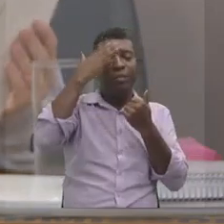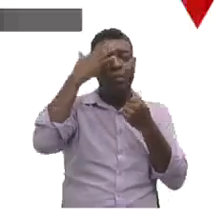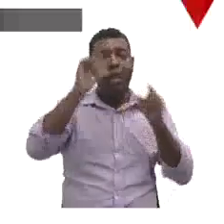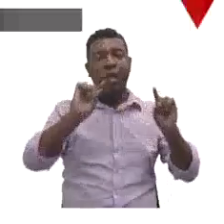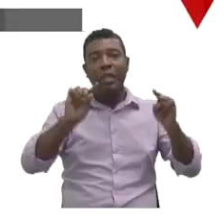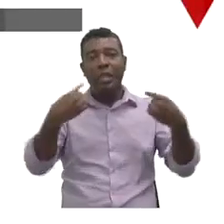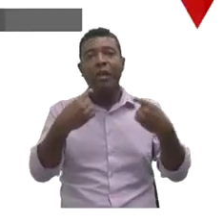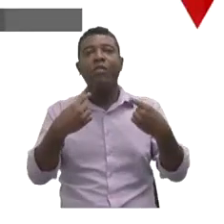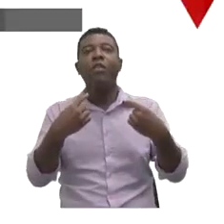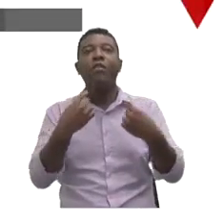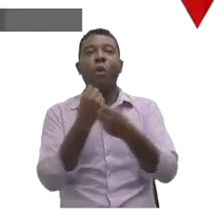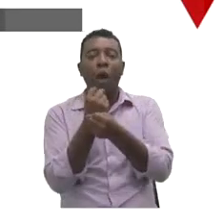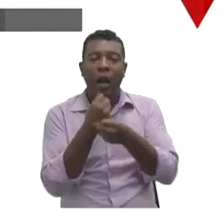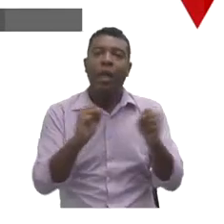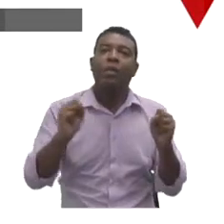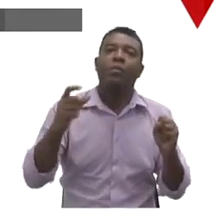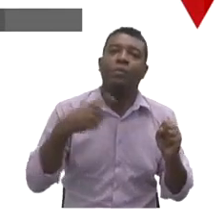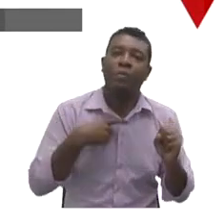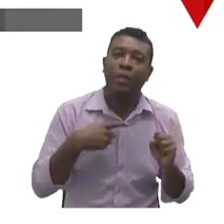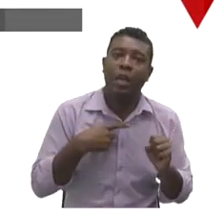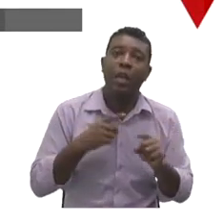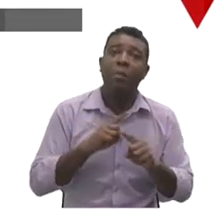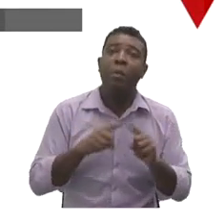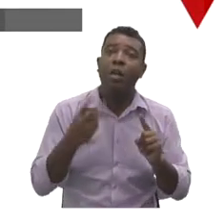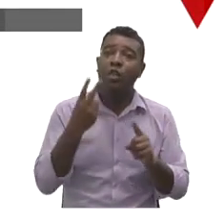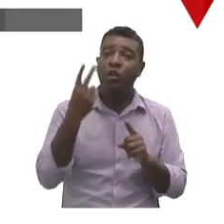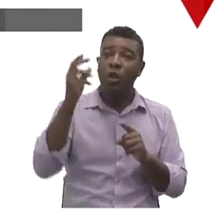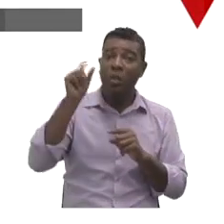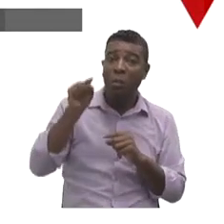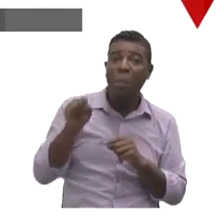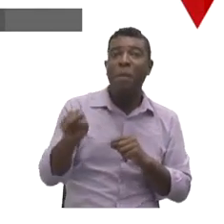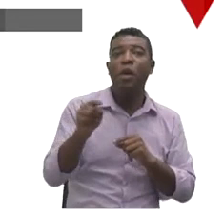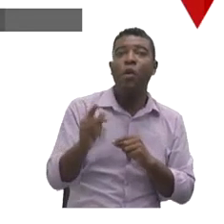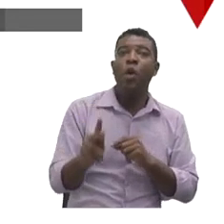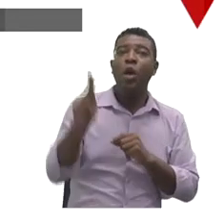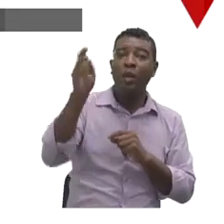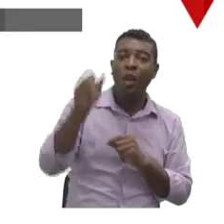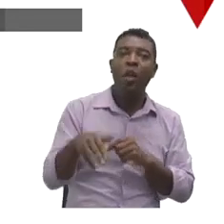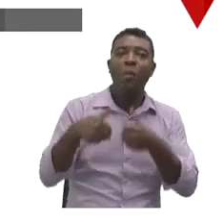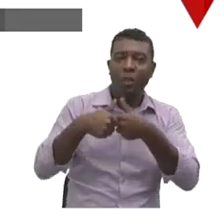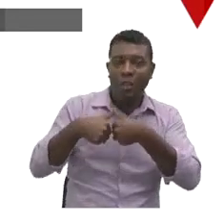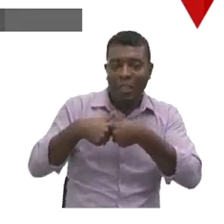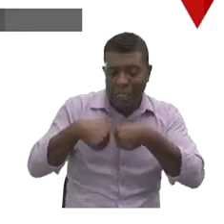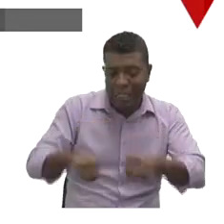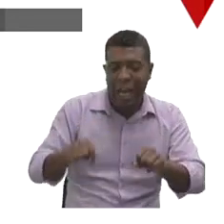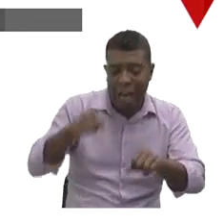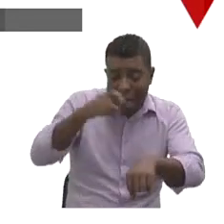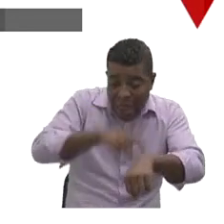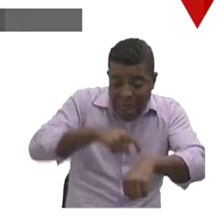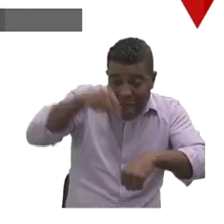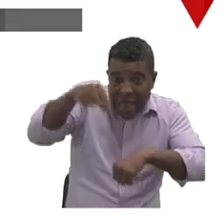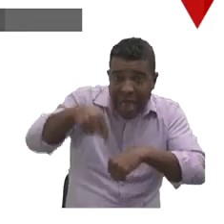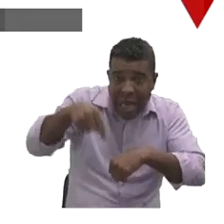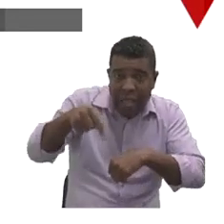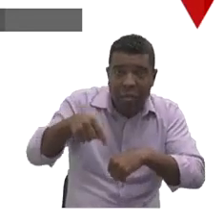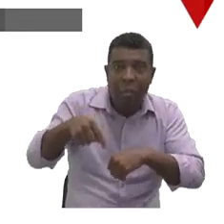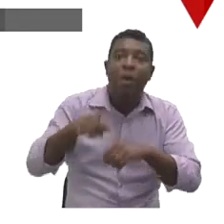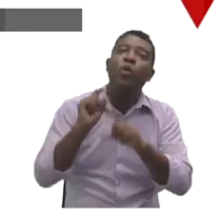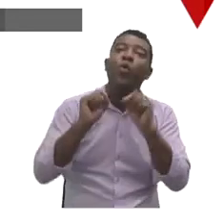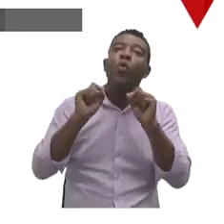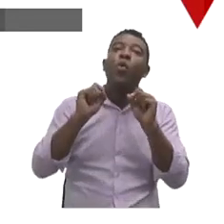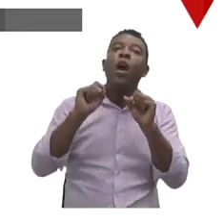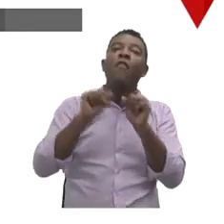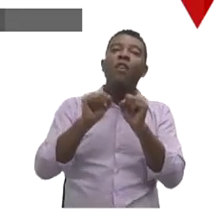nós podemos falar aqui que tem né mais de 2.000 km sendo né nesse momento aí seja pavimentações